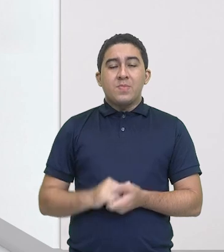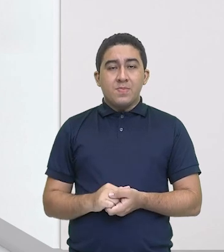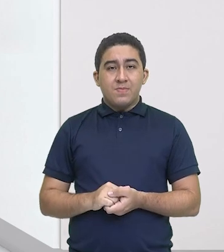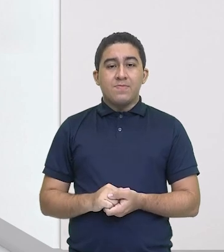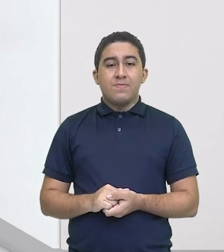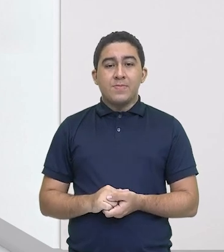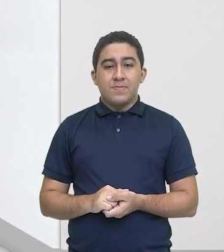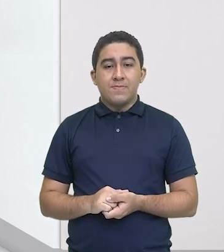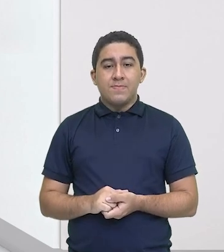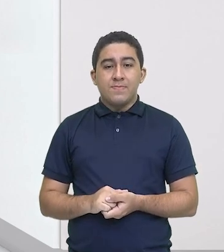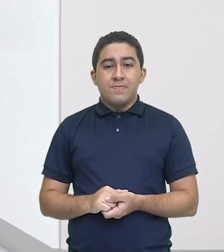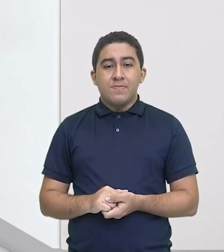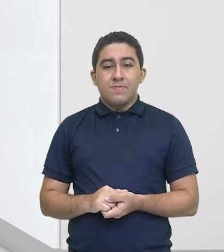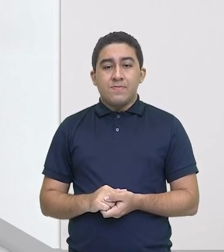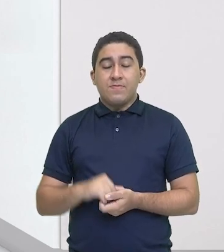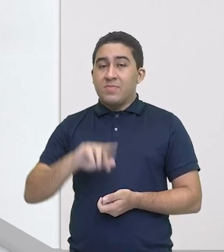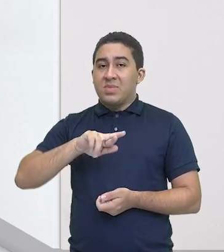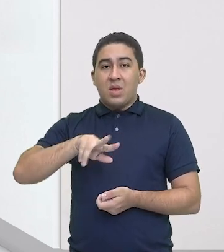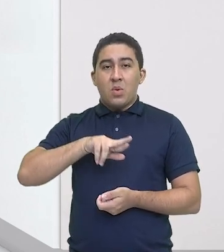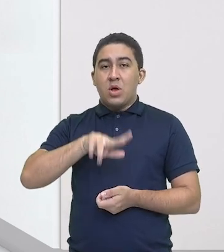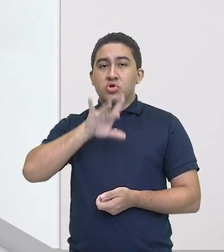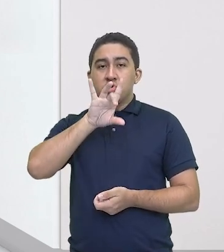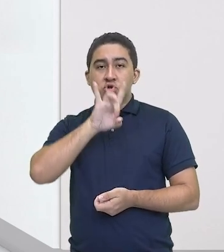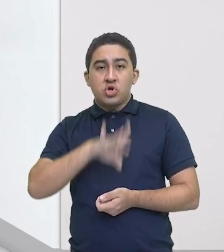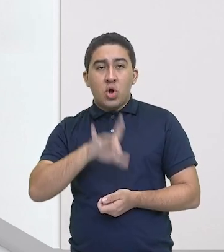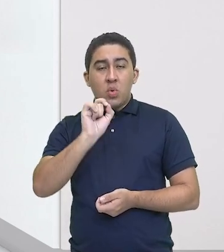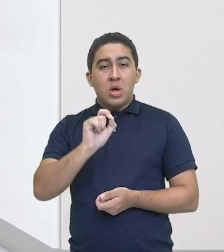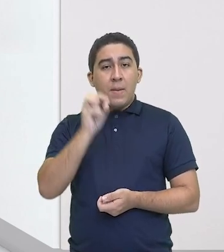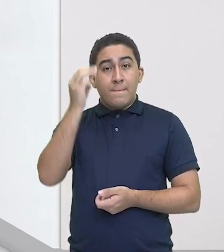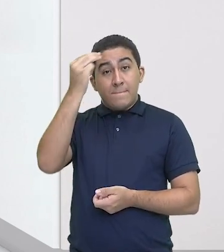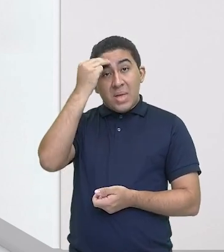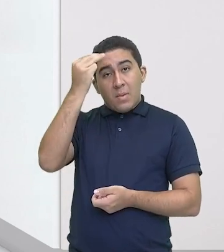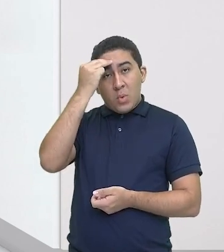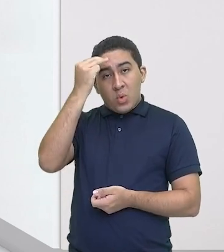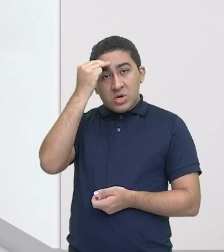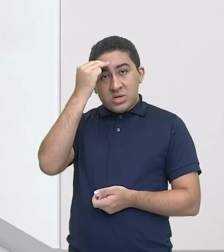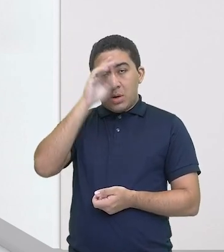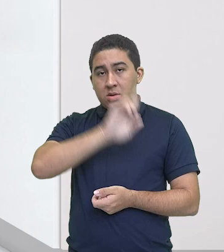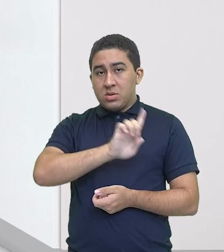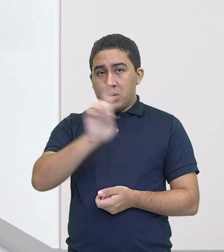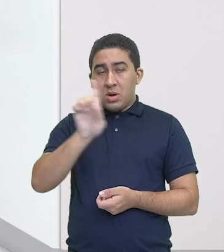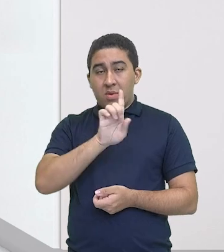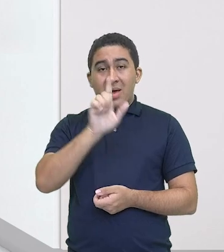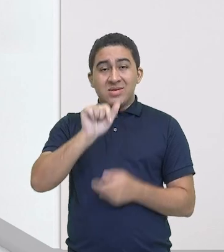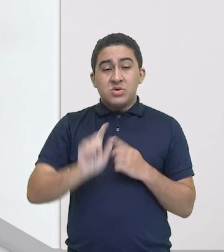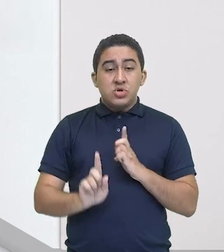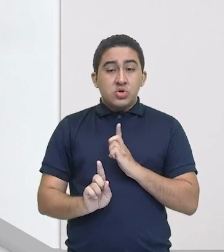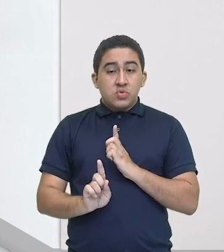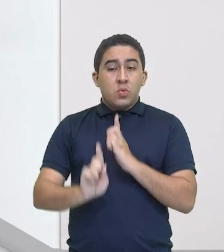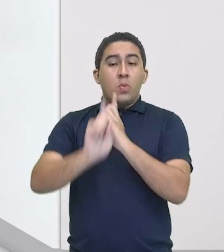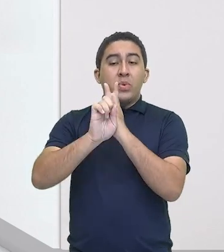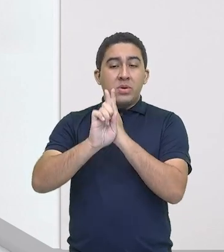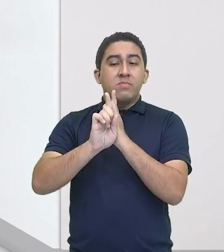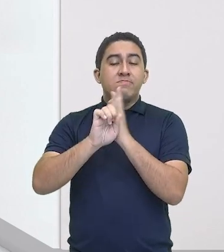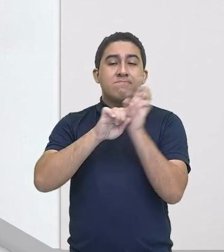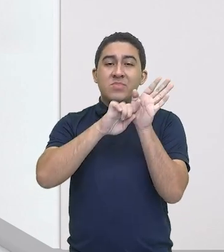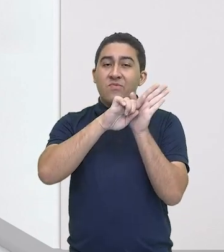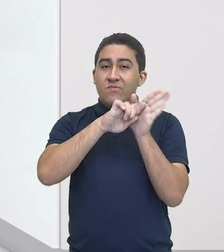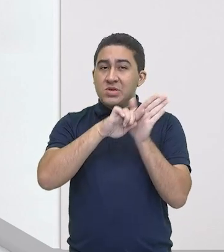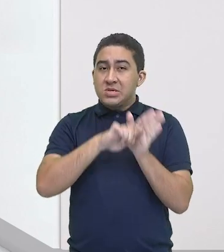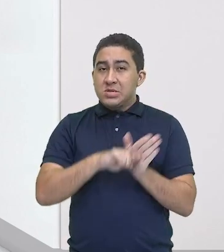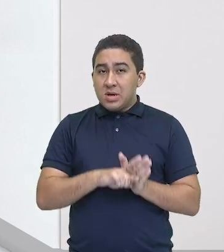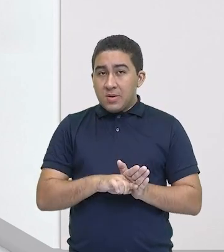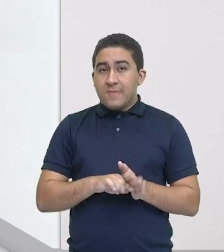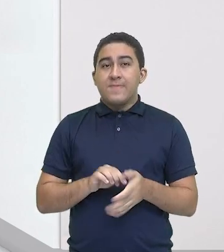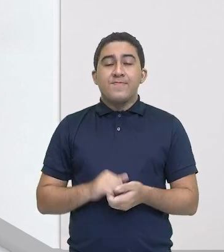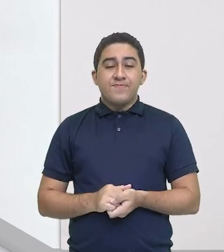conhecimento. Né? Não é somente decorar, é descobrir, né? É